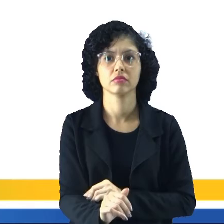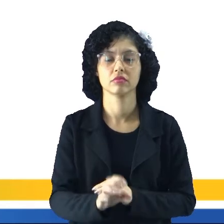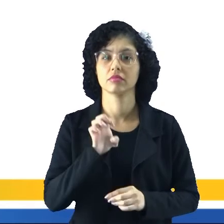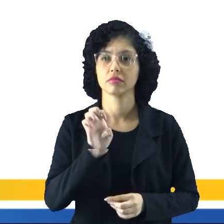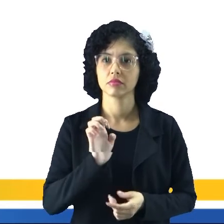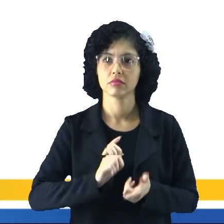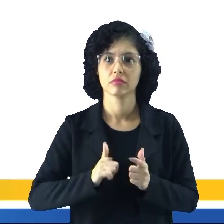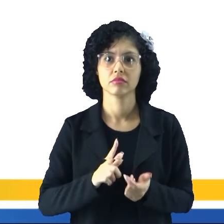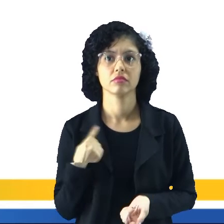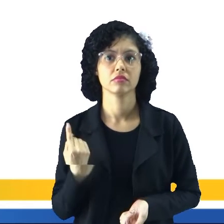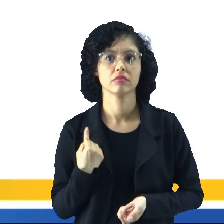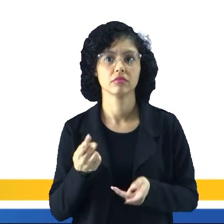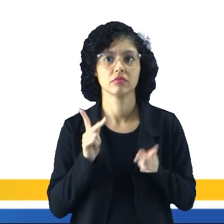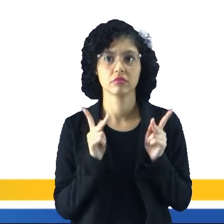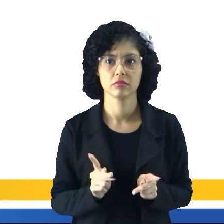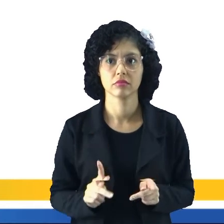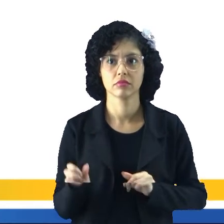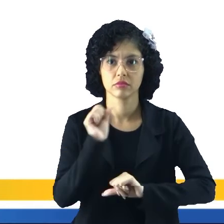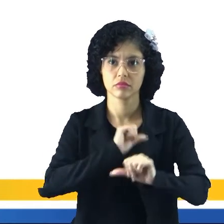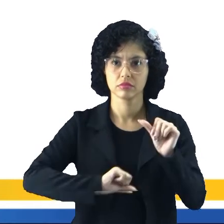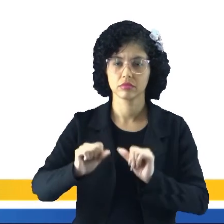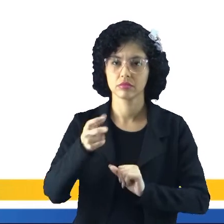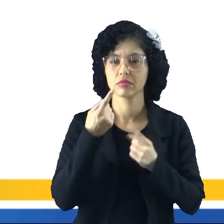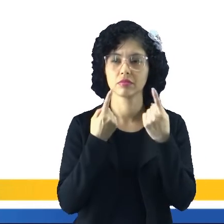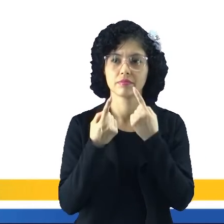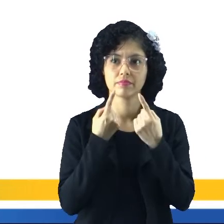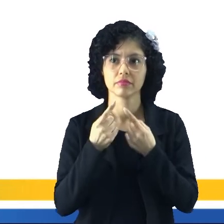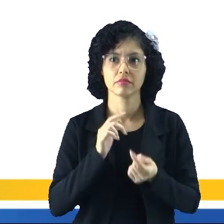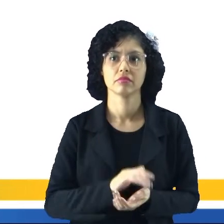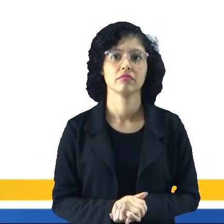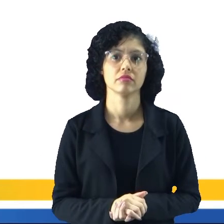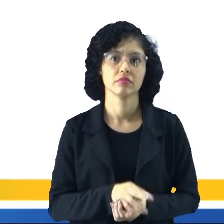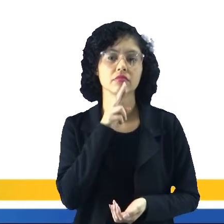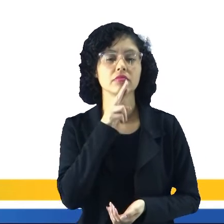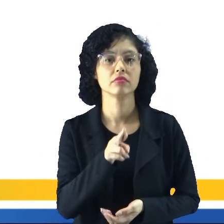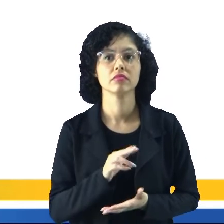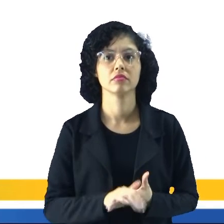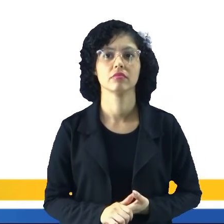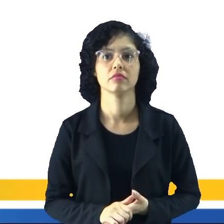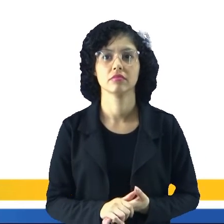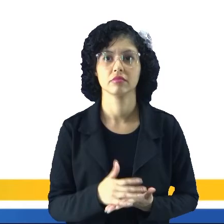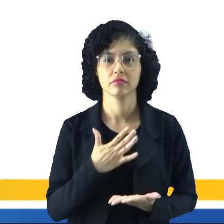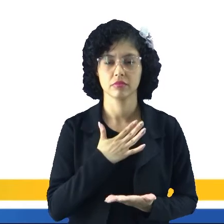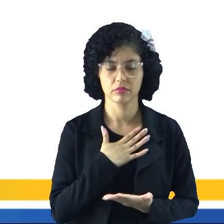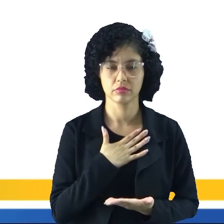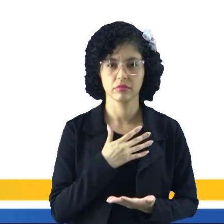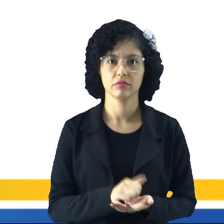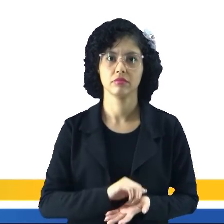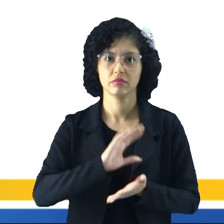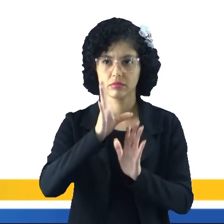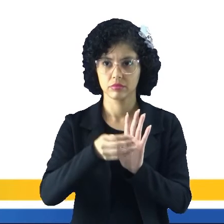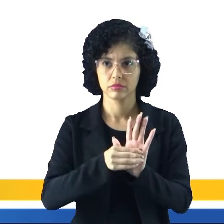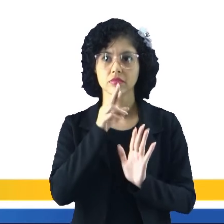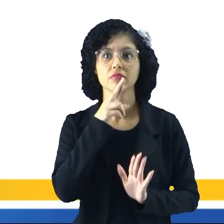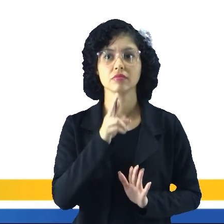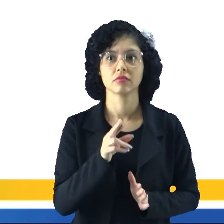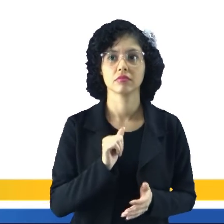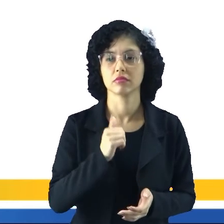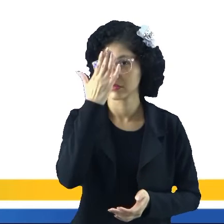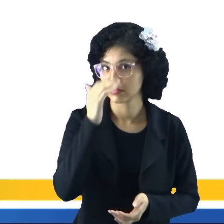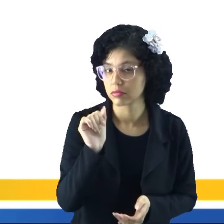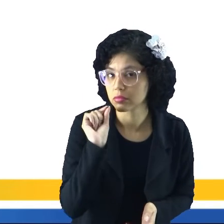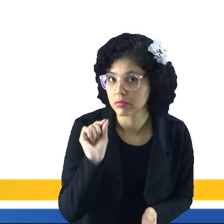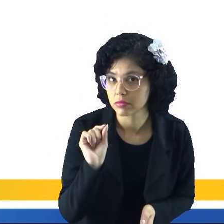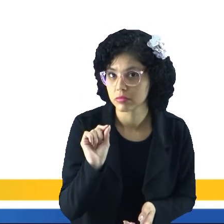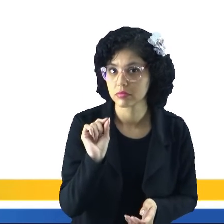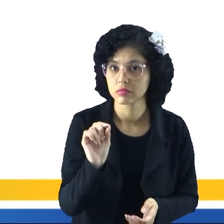letra E, indivíduo cujo comportamento destoa de seu discurso. Essa é a resposta, mas para mim colocar isso aí como resposta, eu precisaria saber o que,